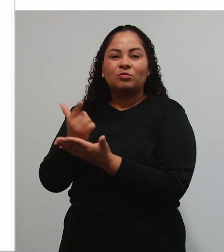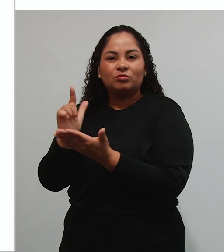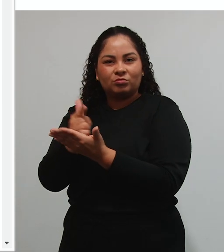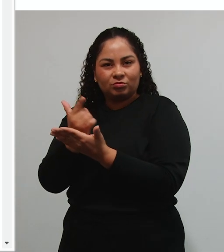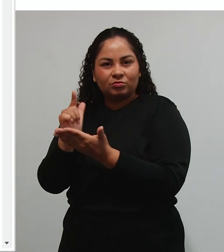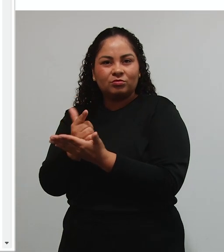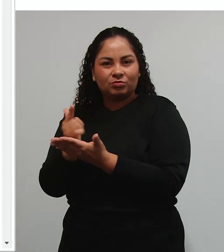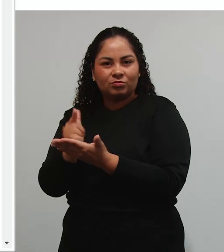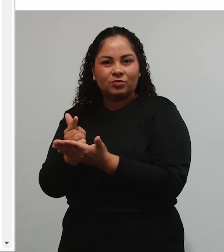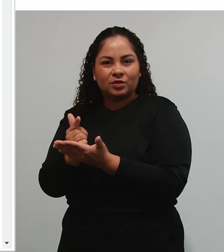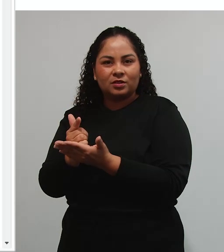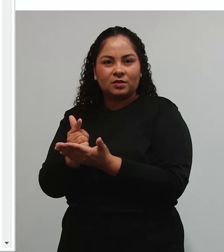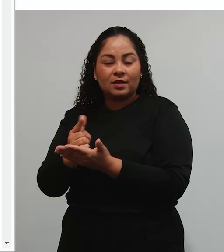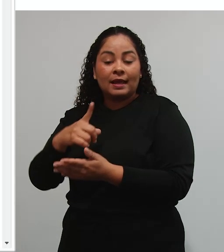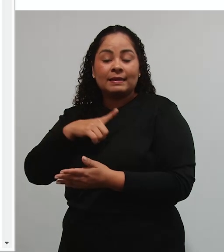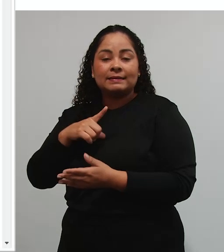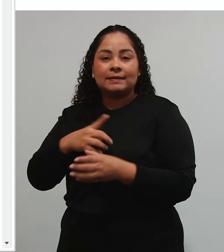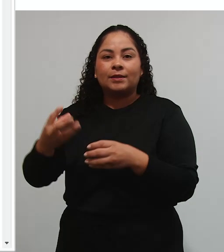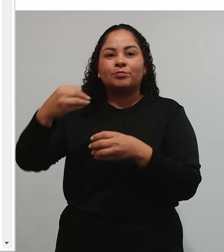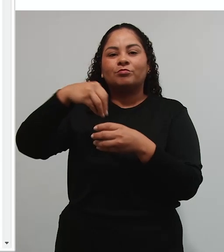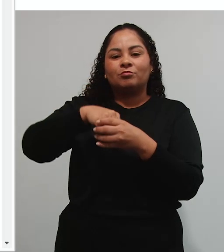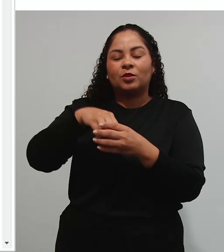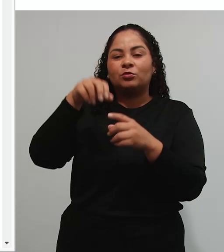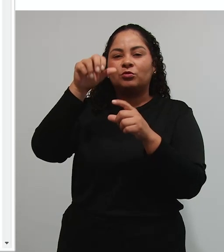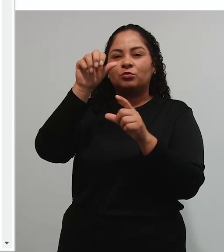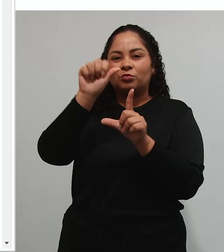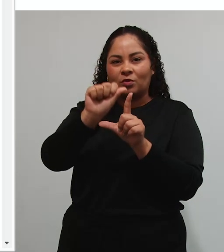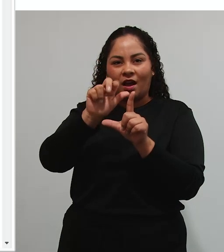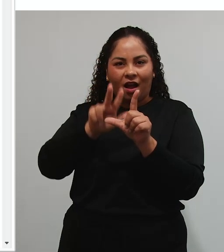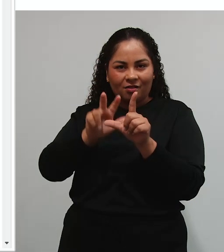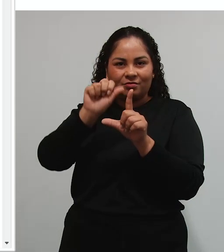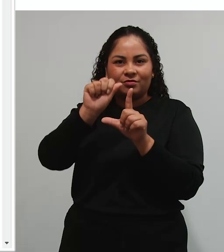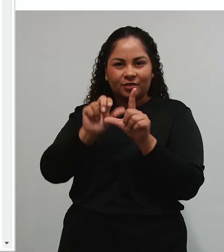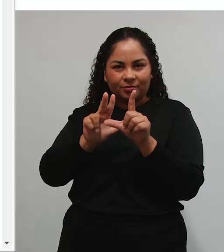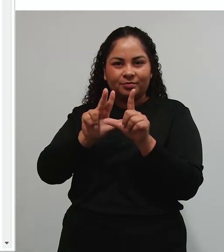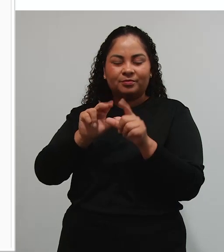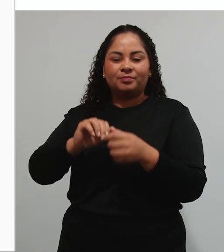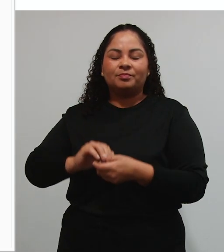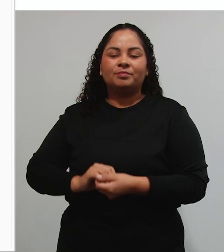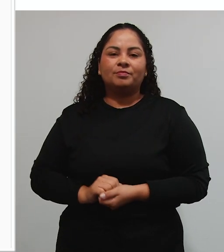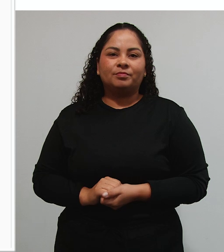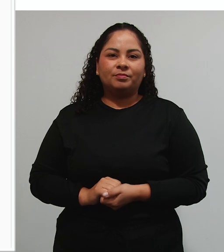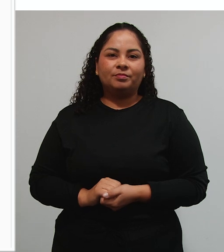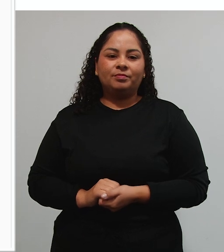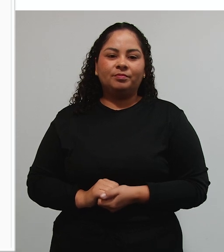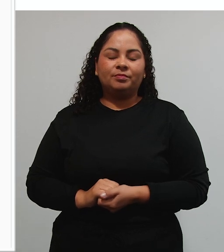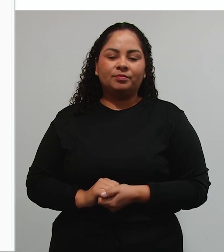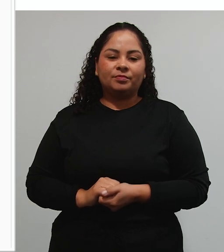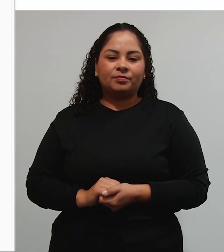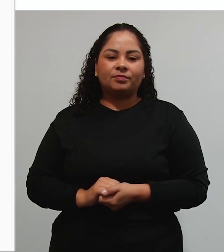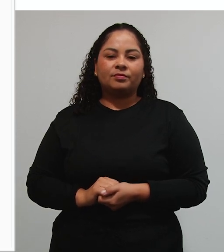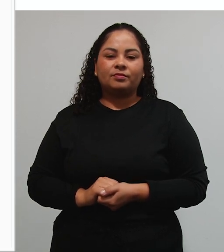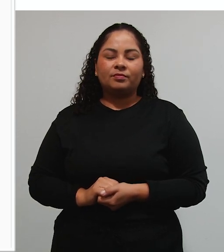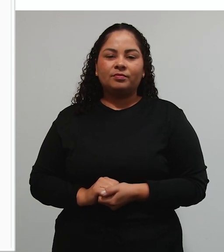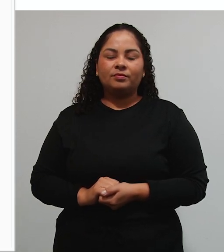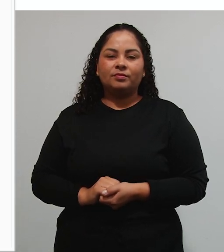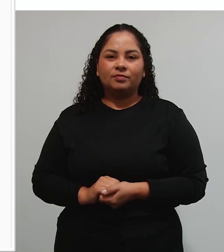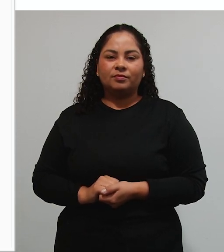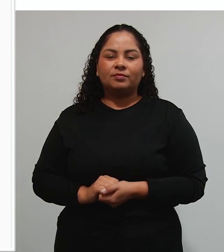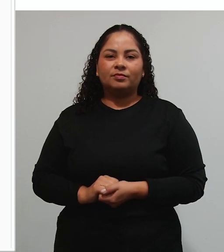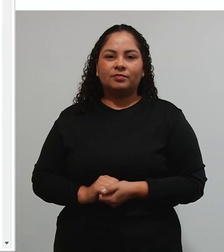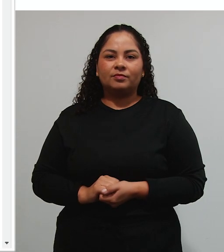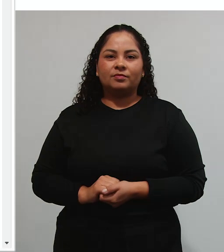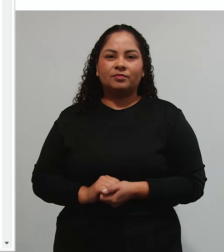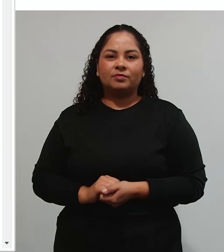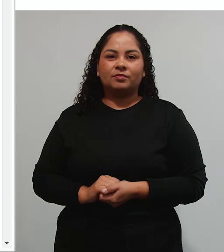a estruturação da metodologia de acordo, especialmente, vamos, né, tá